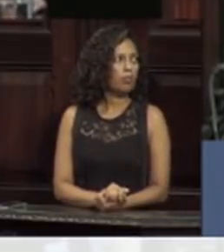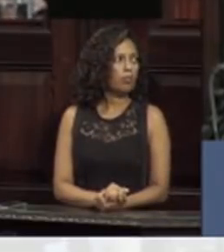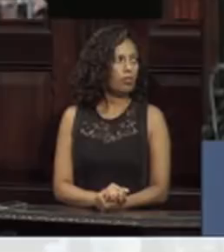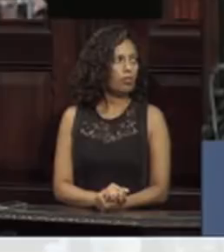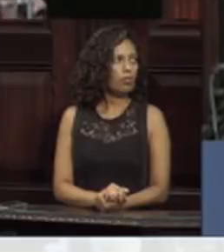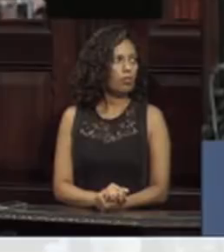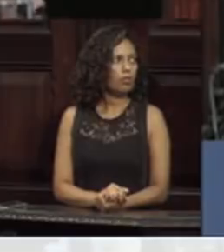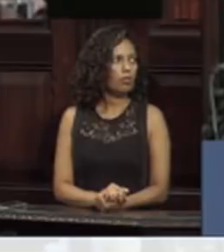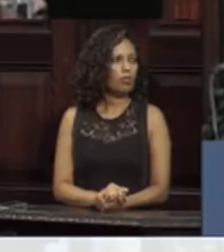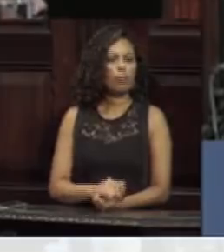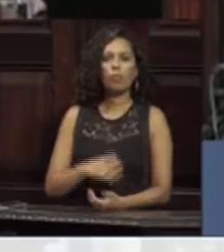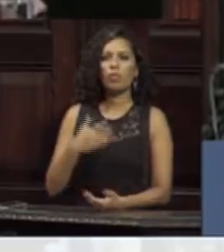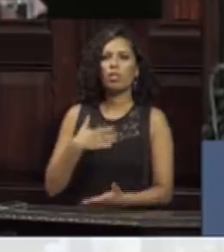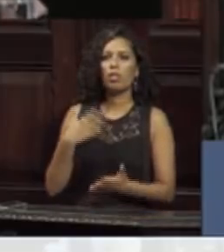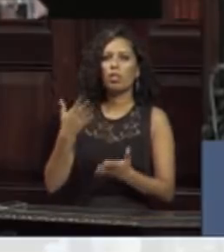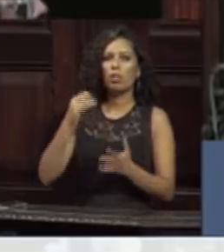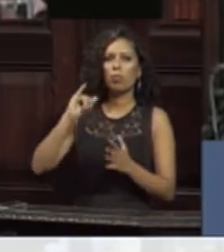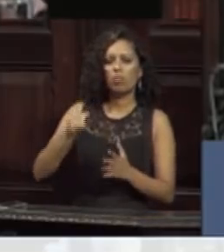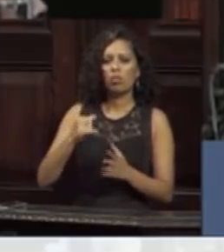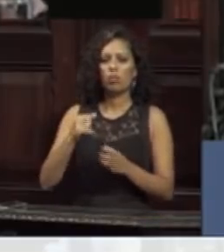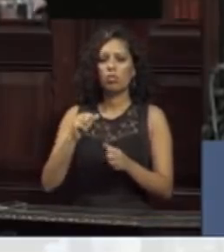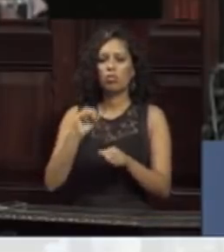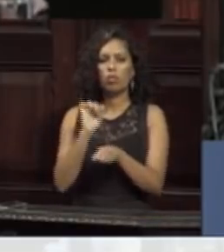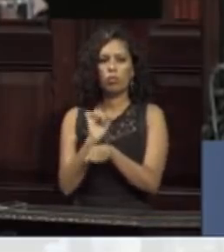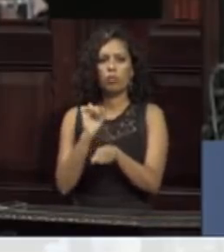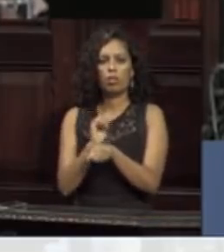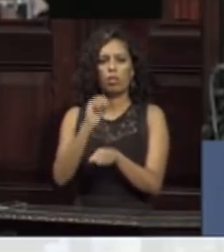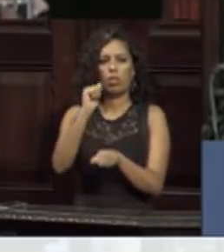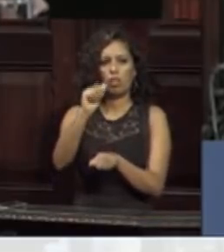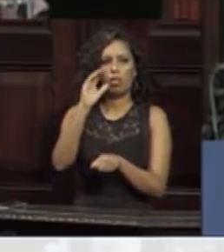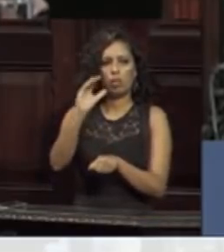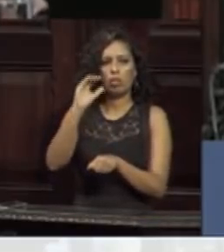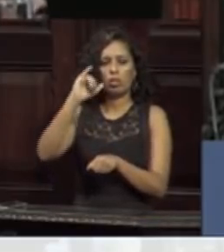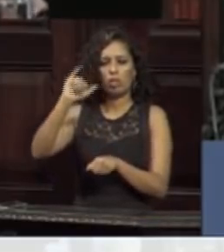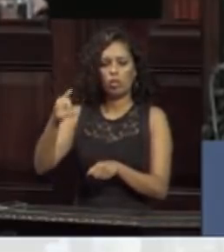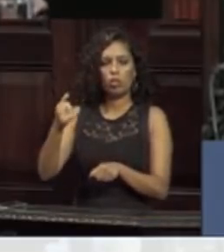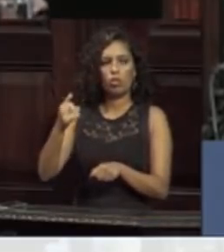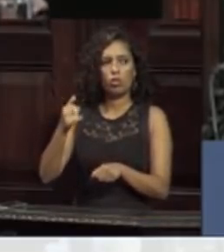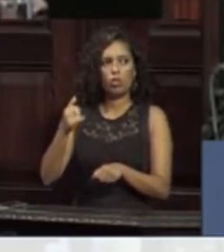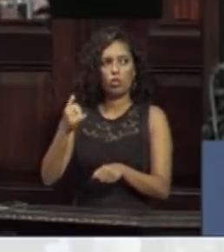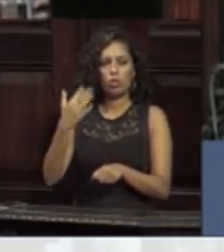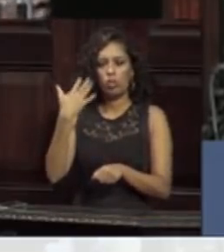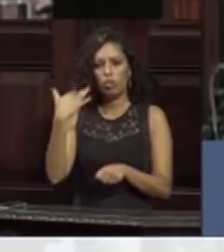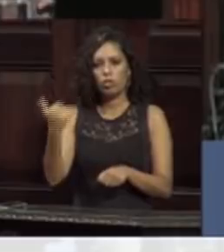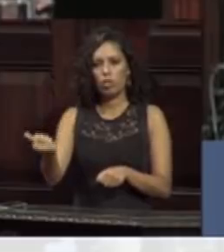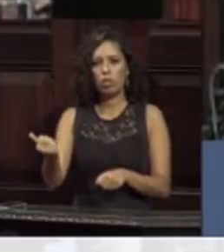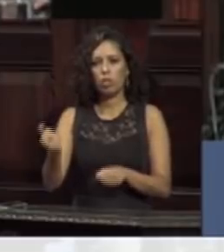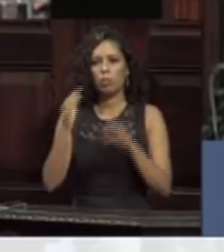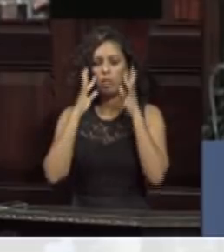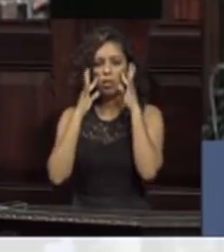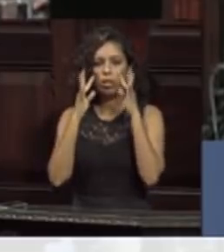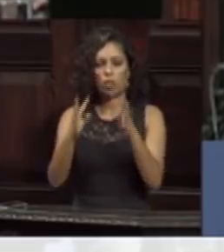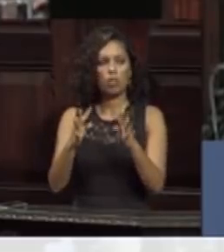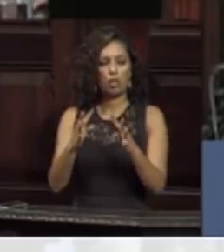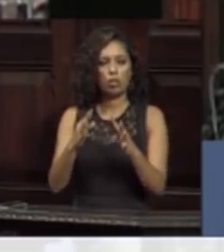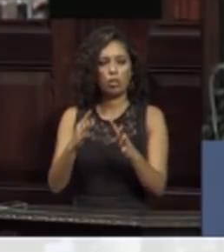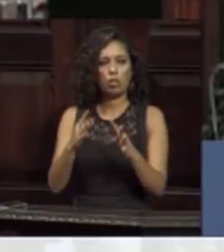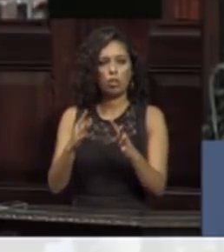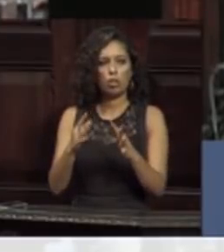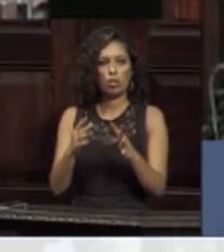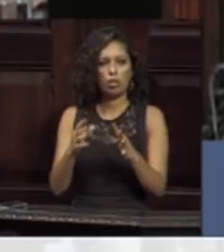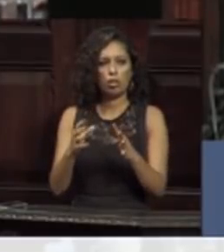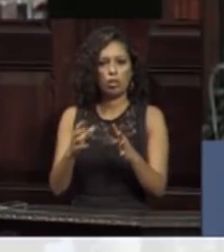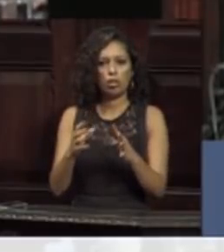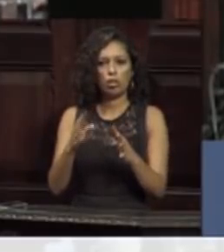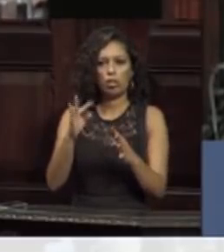onde se constrói o parecer da CCJ, chamar a atenção do Pereirinha e do Ferraz, e também